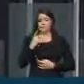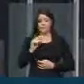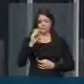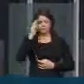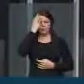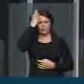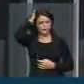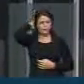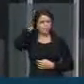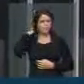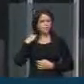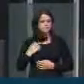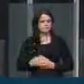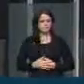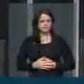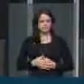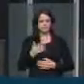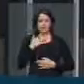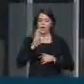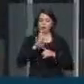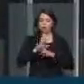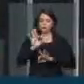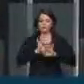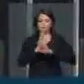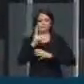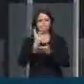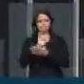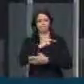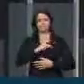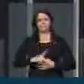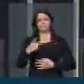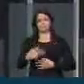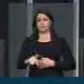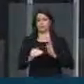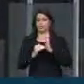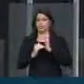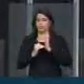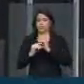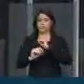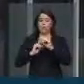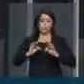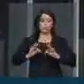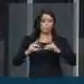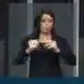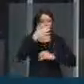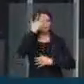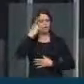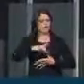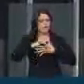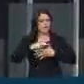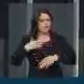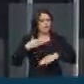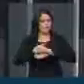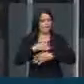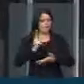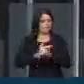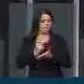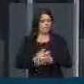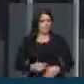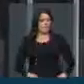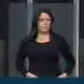a anuência e a ajuda e a colaboração da própria presidência do Senado, de todos os líderes lá presentes, inclusive